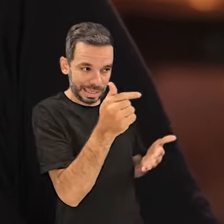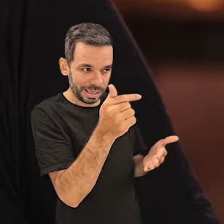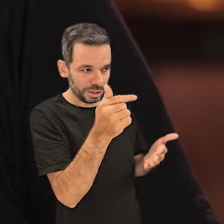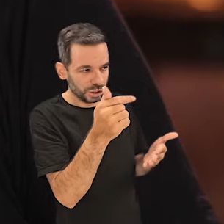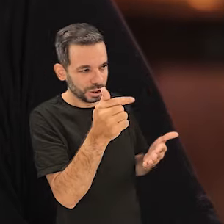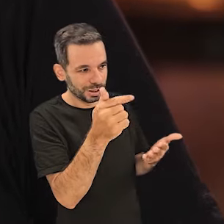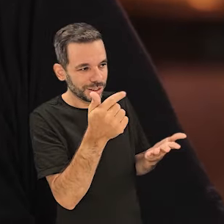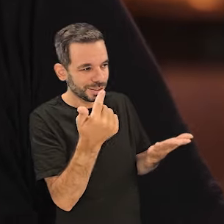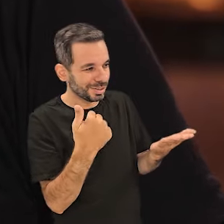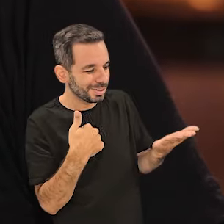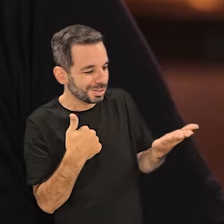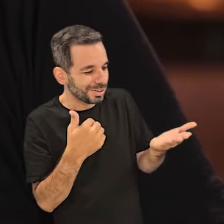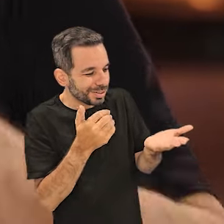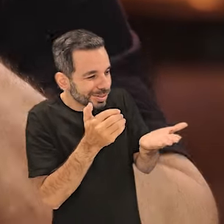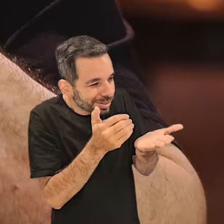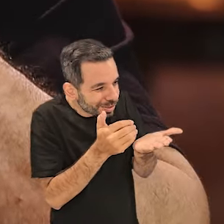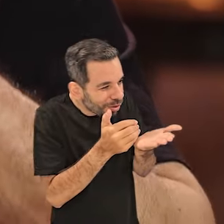primeiras poesias